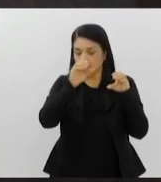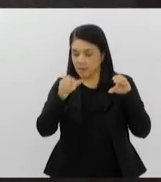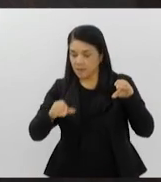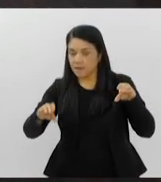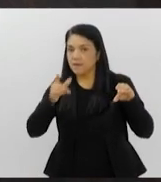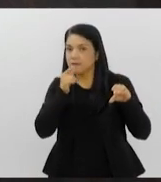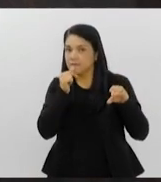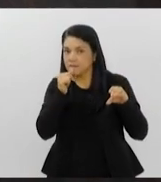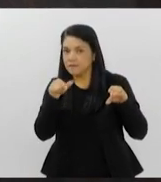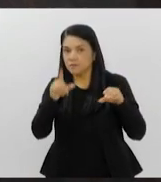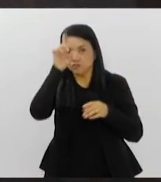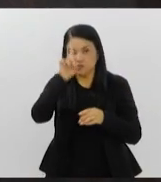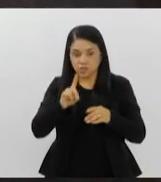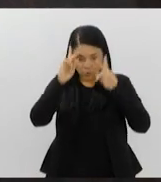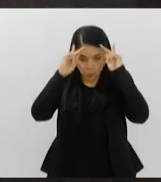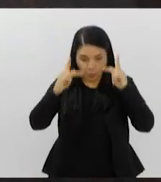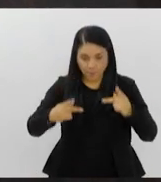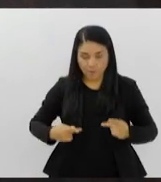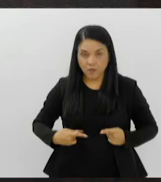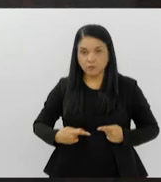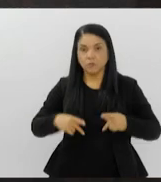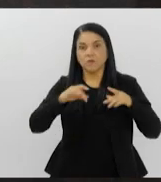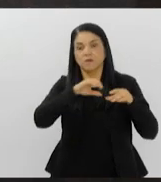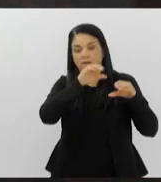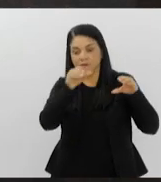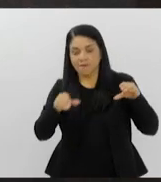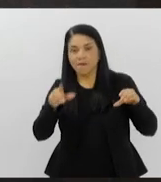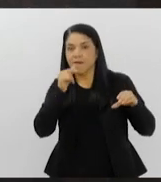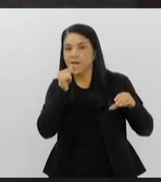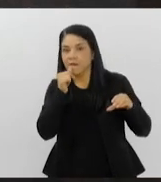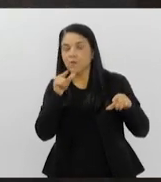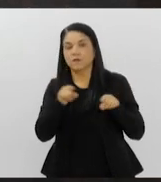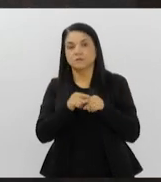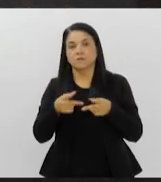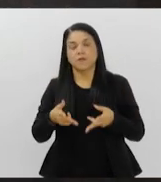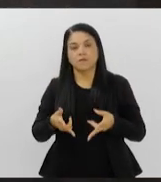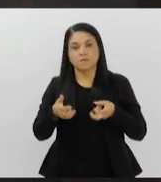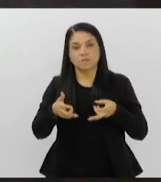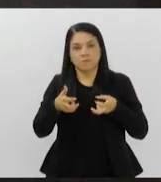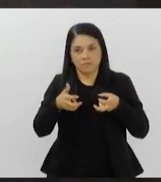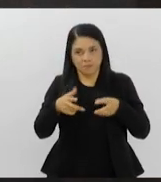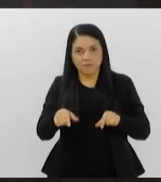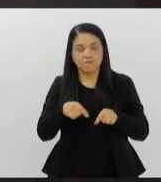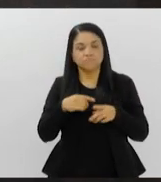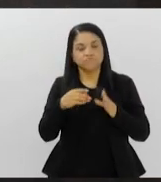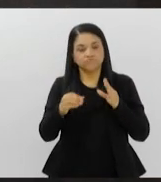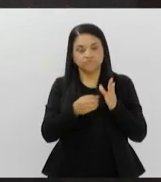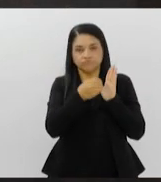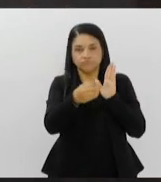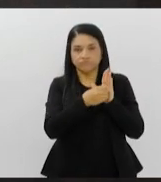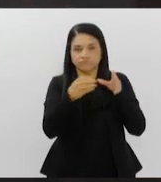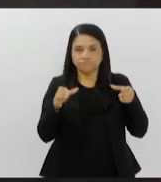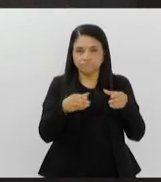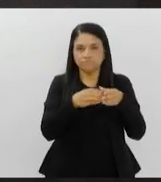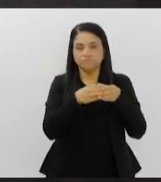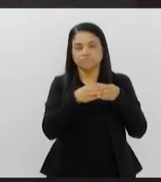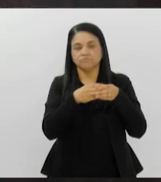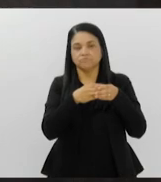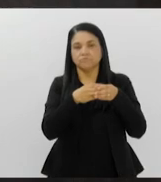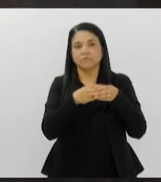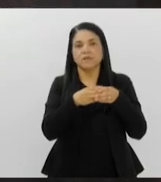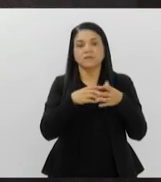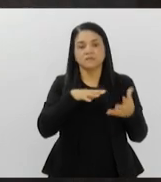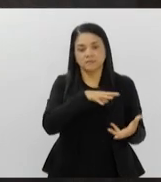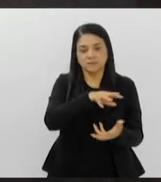água e ao saneamento. Pareceres das comissões de Constituição e Justiça pela juridicidade de saneamento